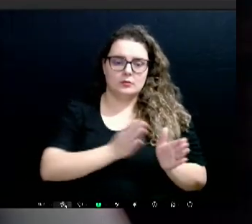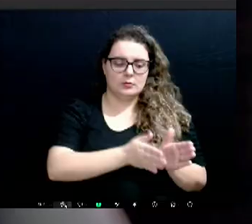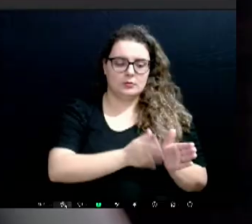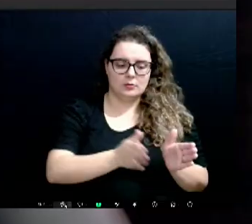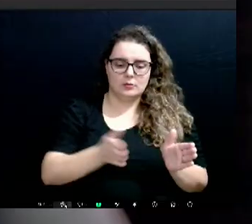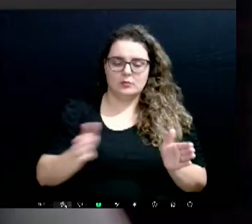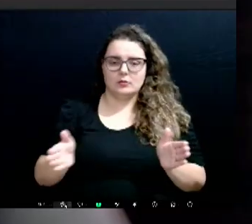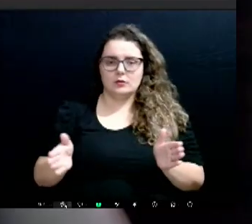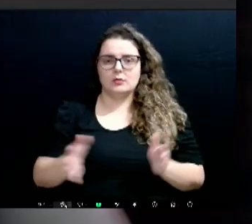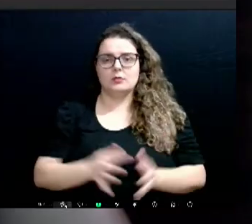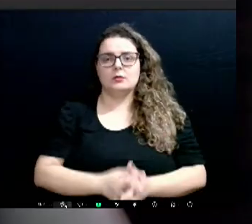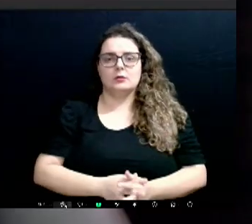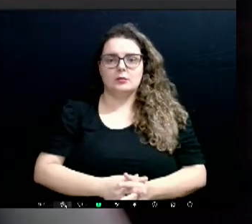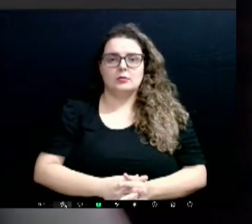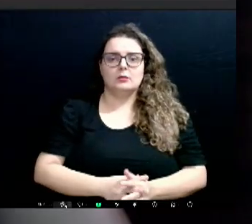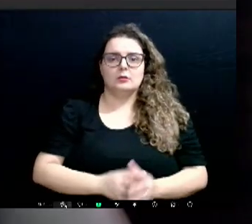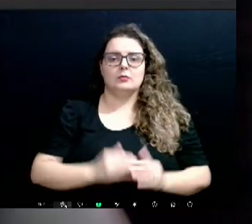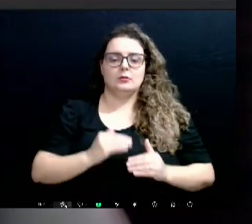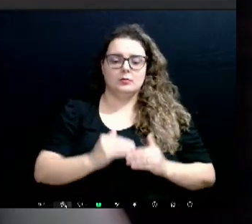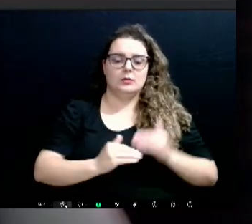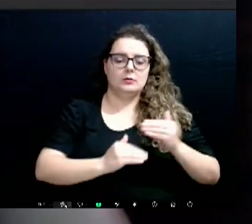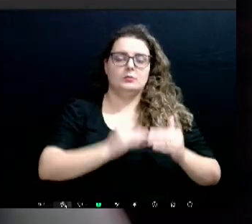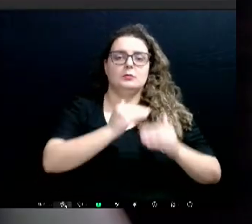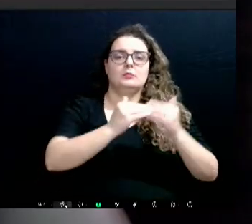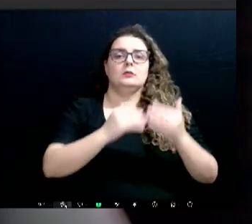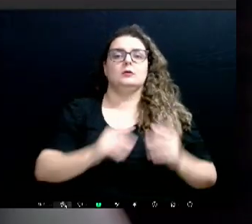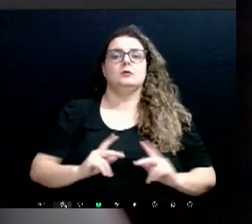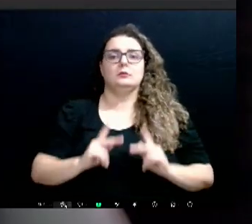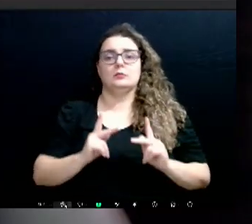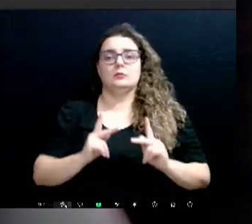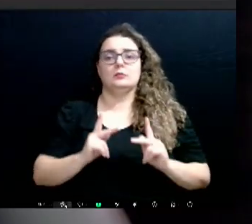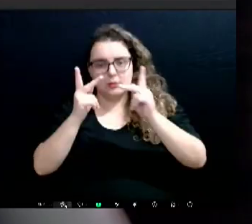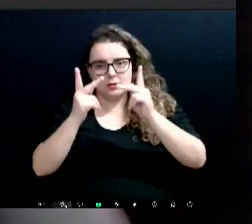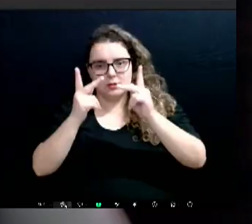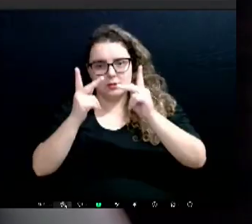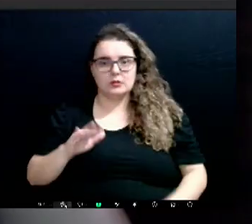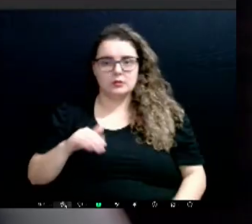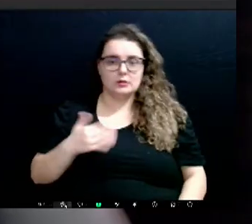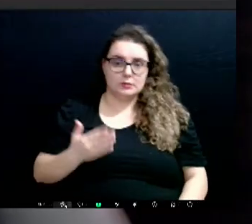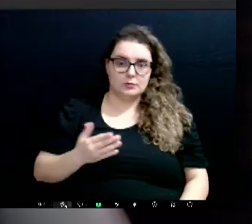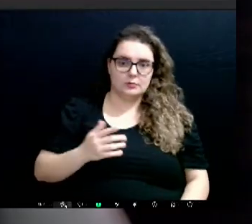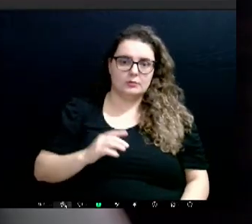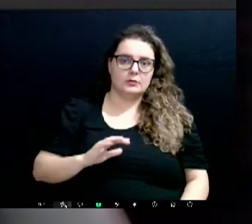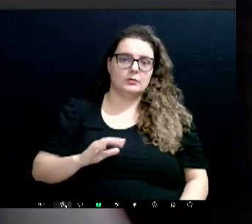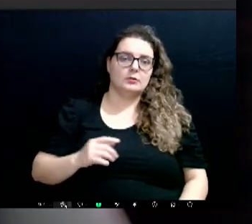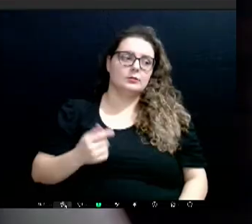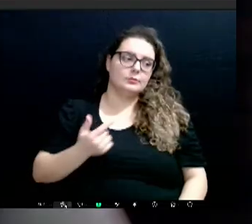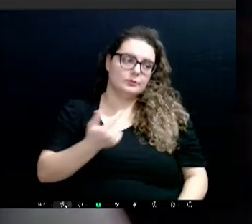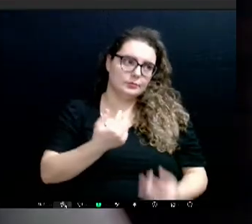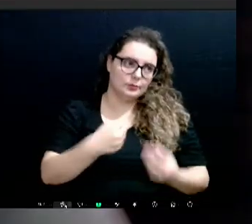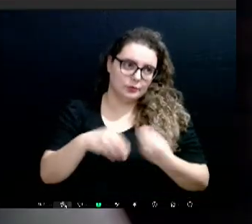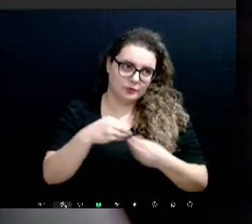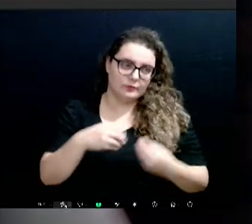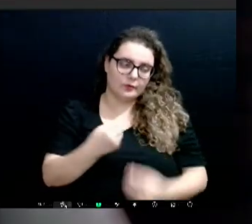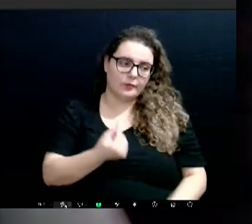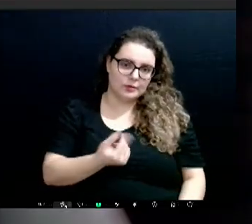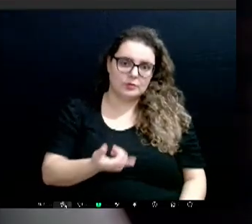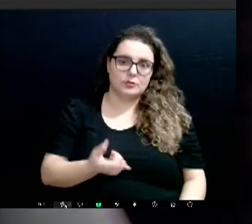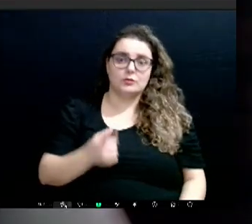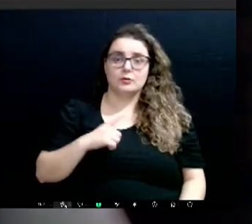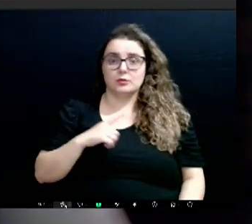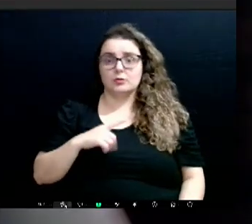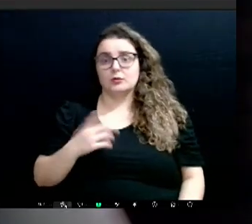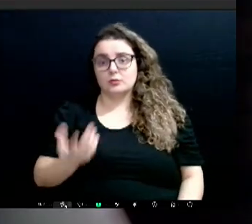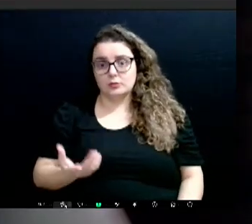vai subindo etapas e ganhando. Isso quando não ganha dinheiro. Então, no caso que eu tenho tido, é essa questão